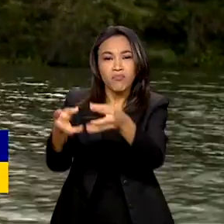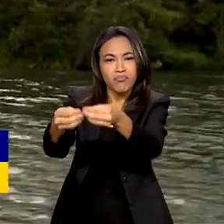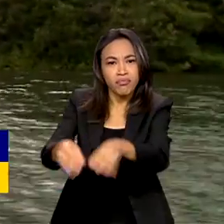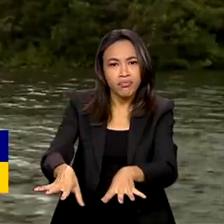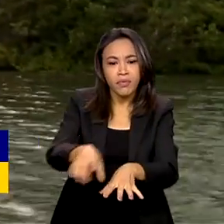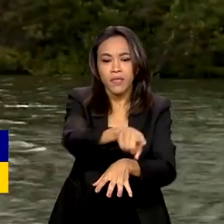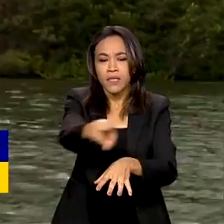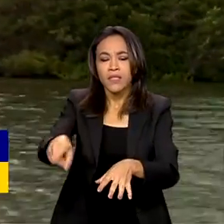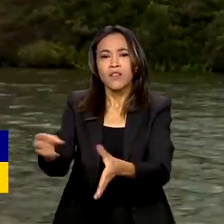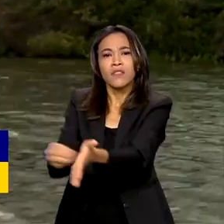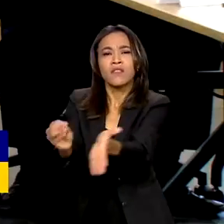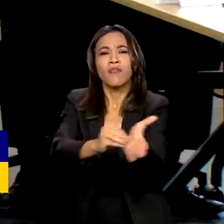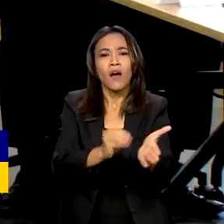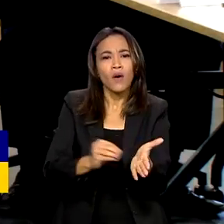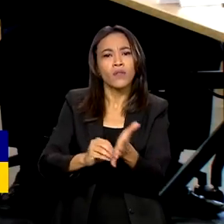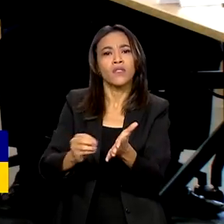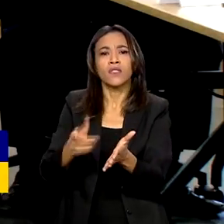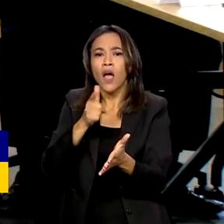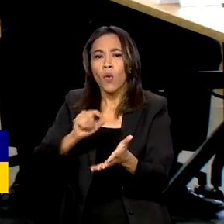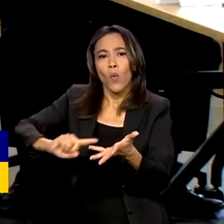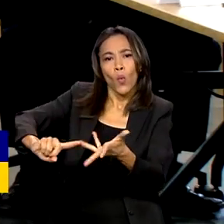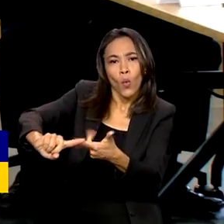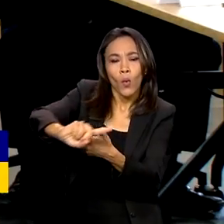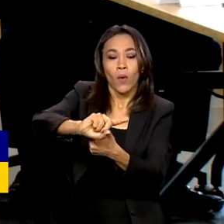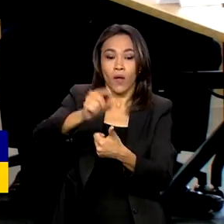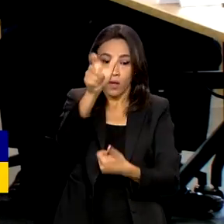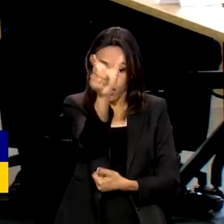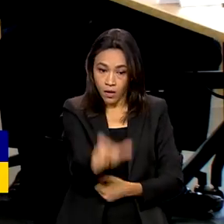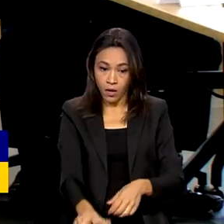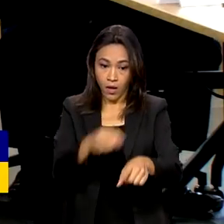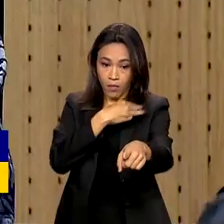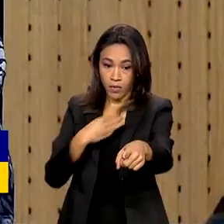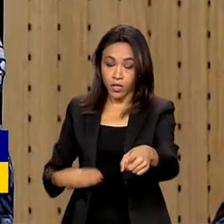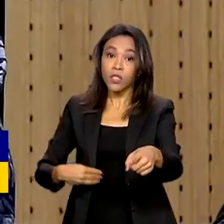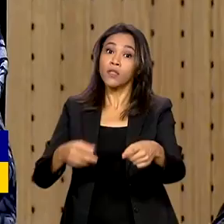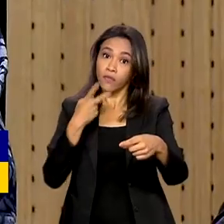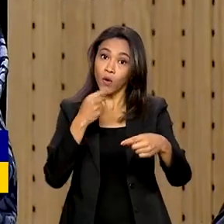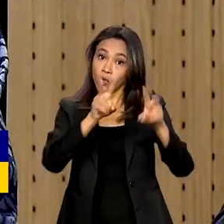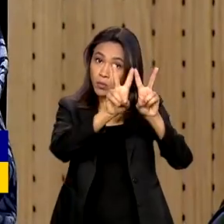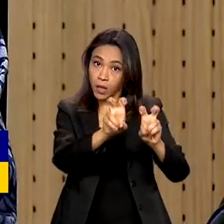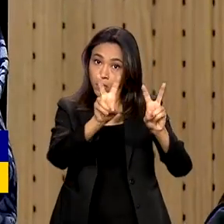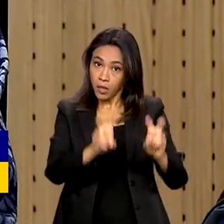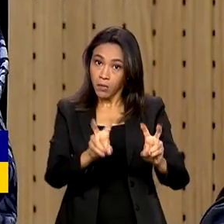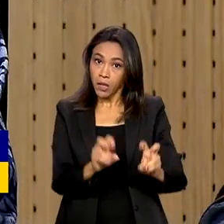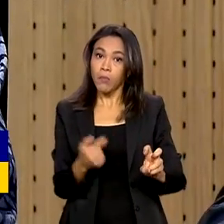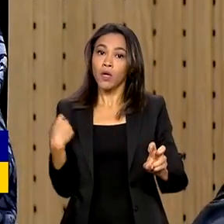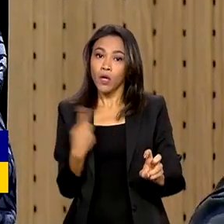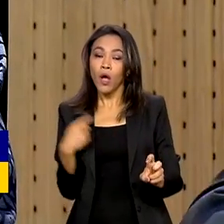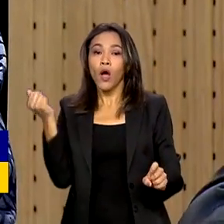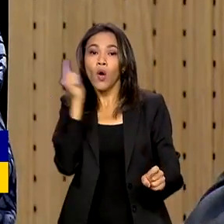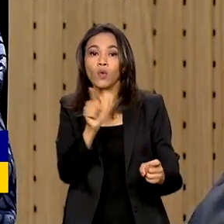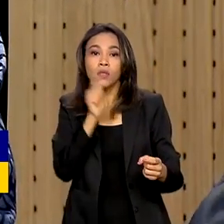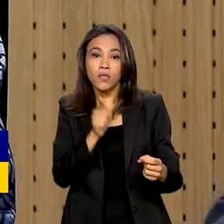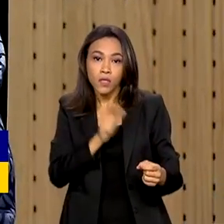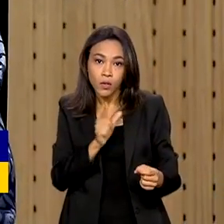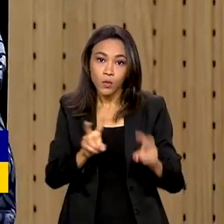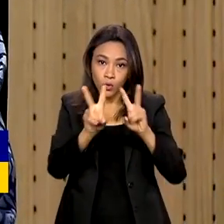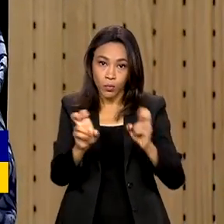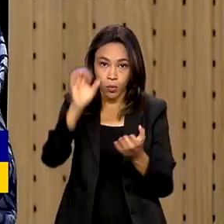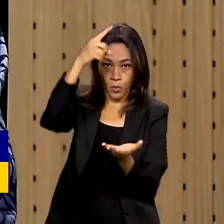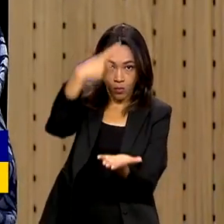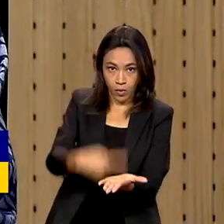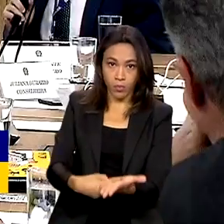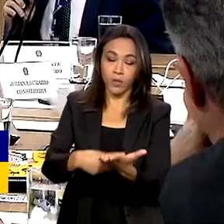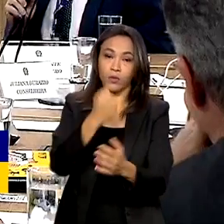escassez de recursos hídricos. A ministra Marina Silva destacou alguns dos resultados alcançados na agenda ambiental